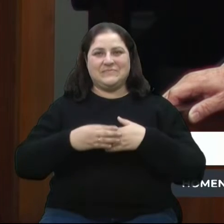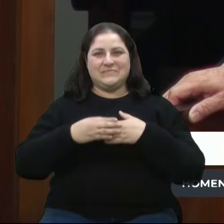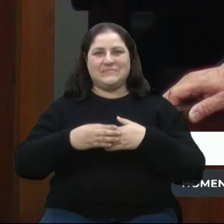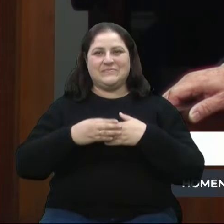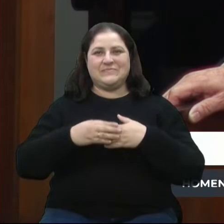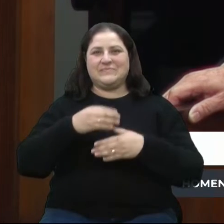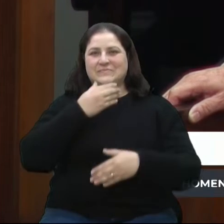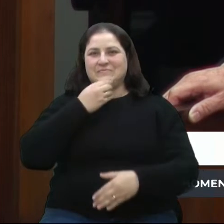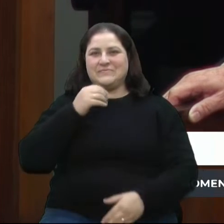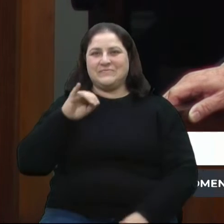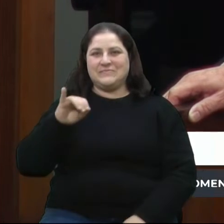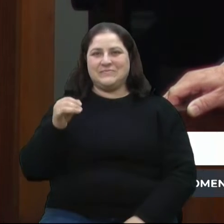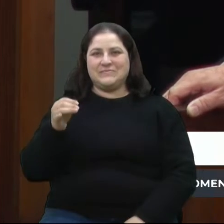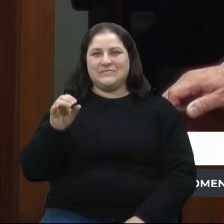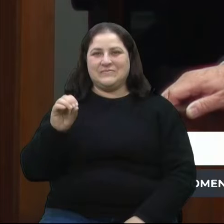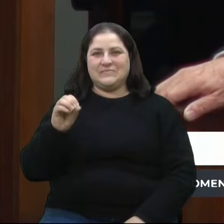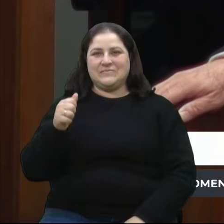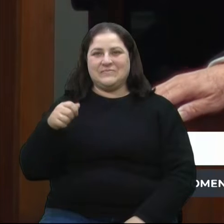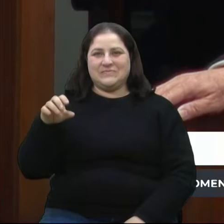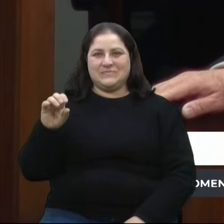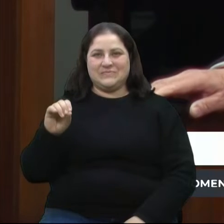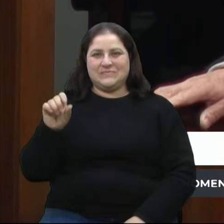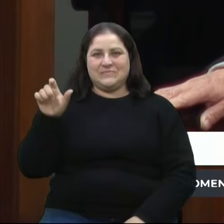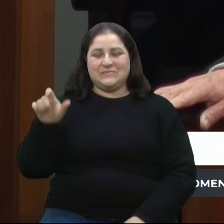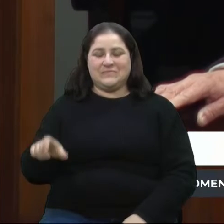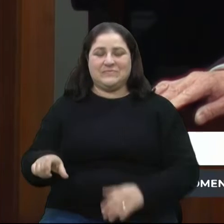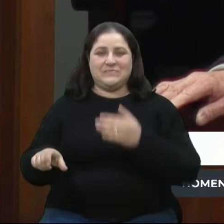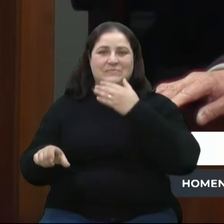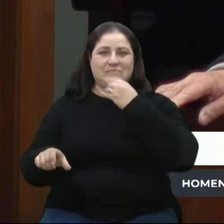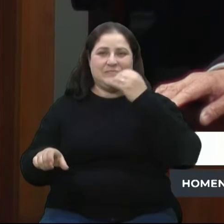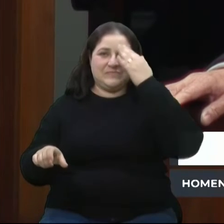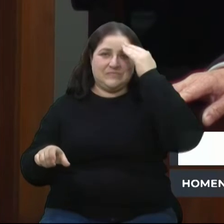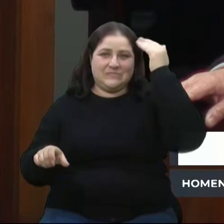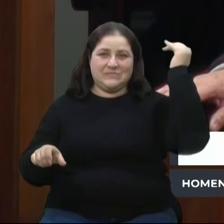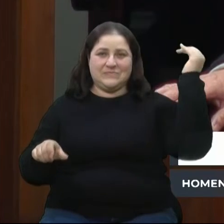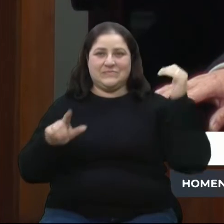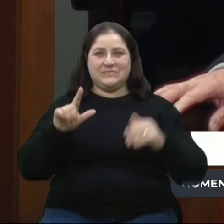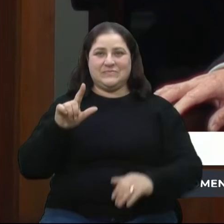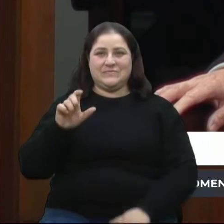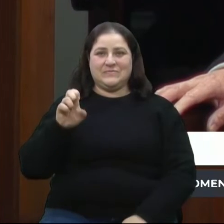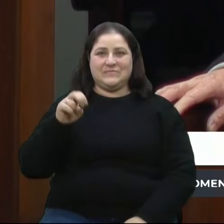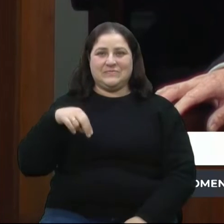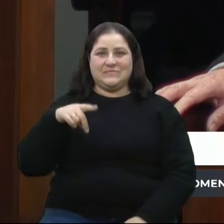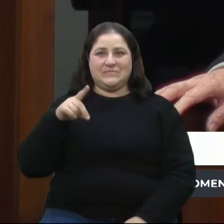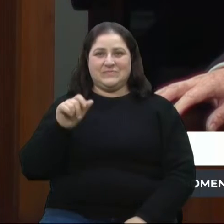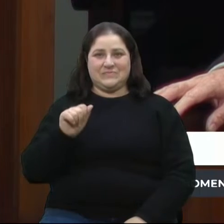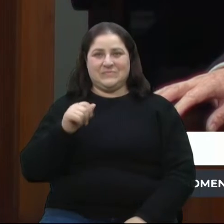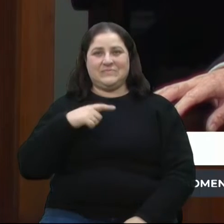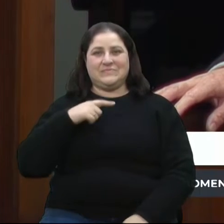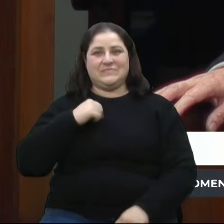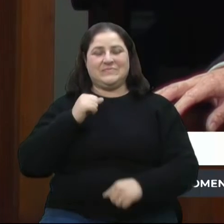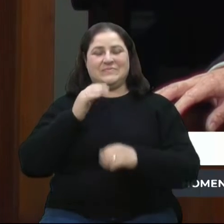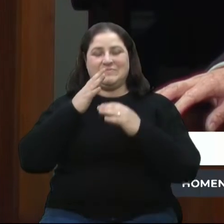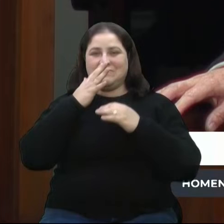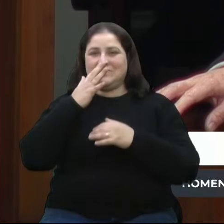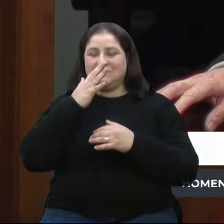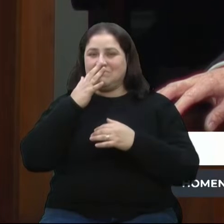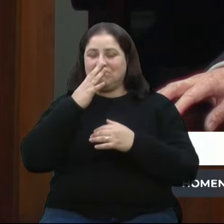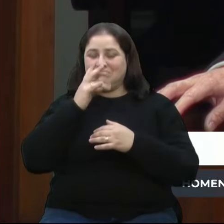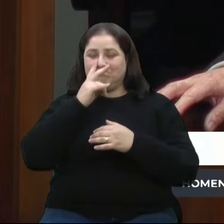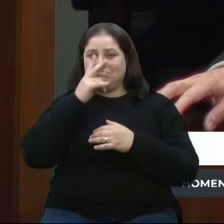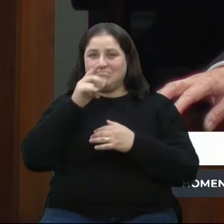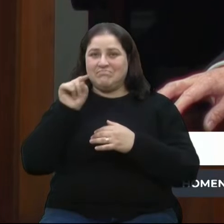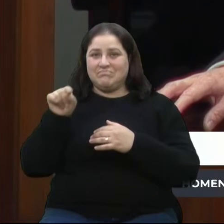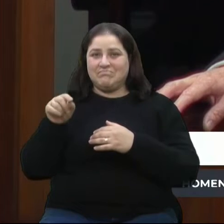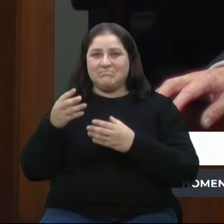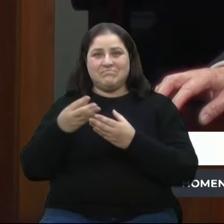João Tunuz, essa lenda, essa figura, né, que a gente tem um carinho, uma admiração muito grande por tudo que Tunuz tem contribuído.